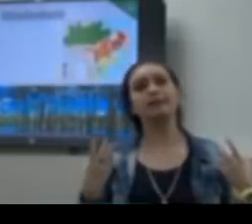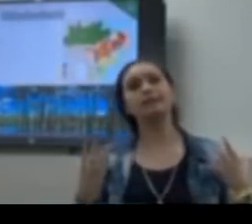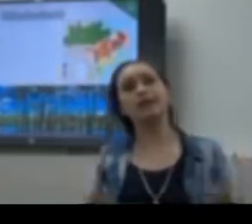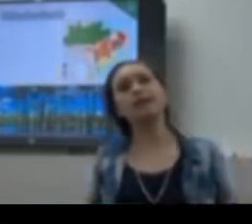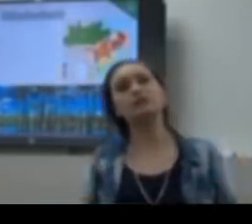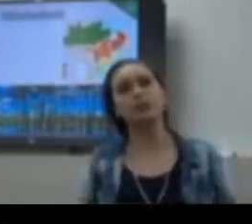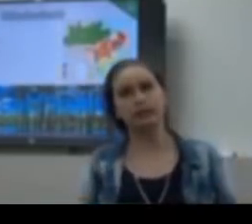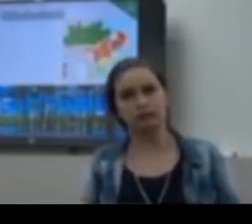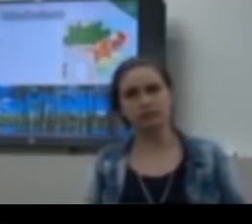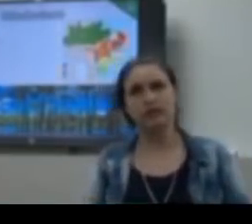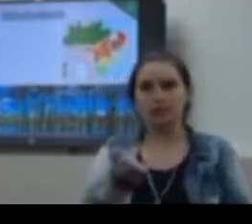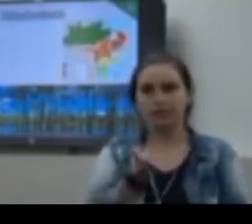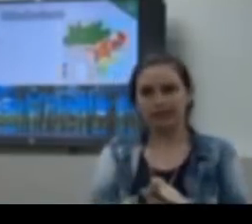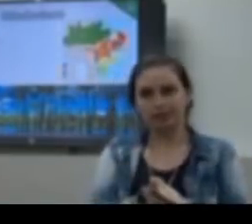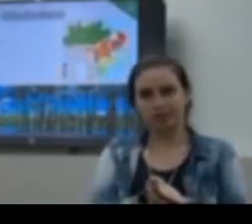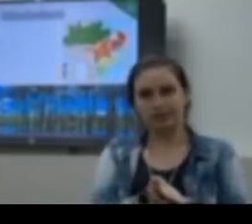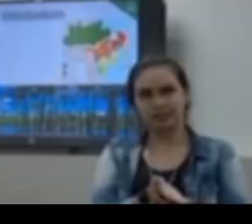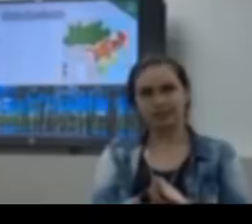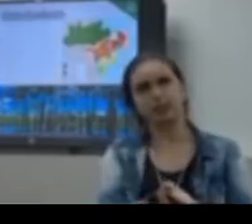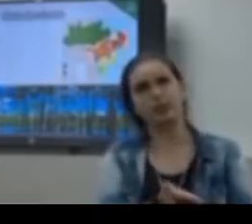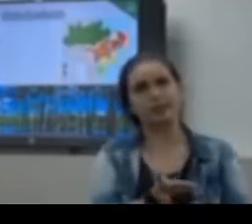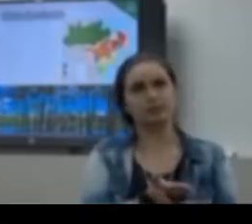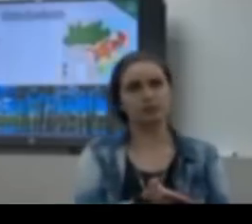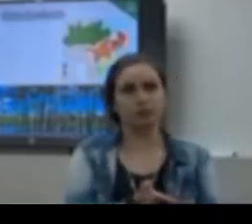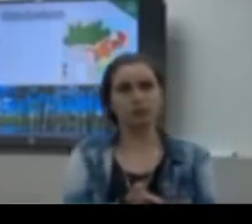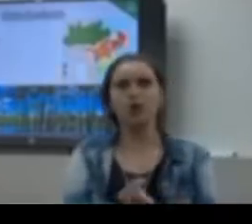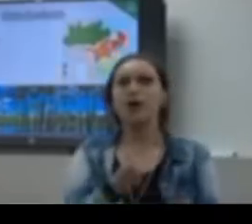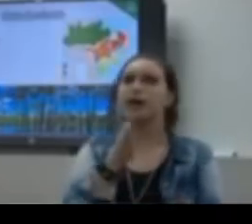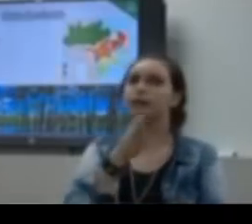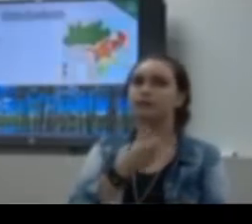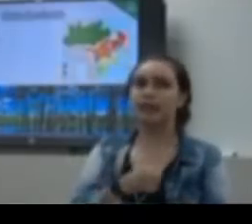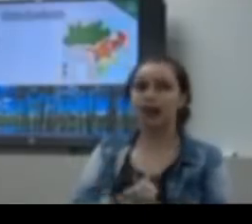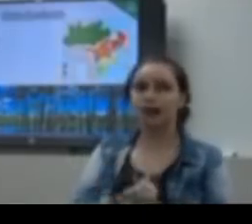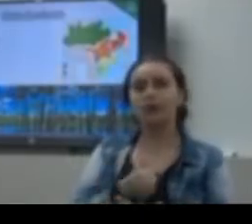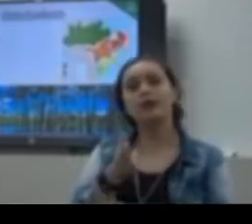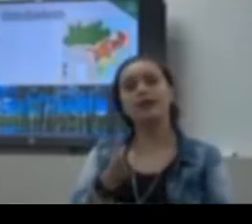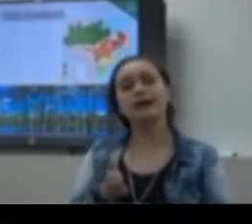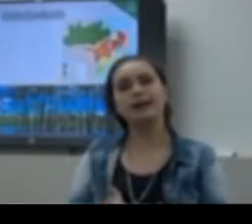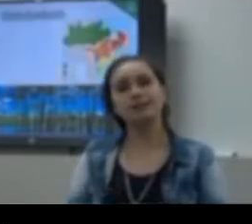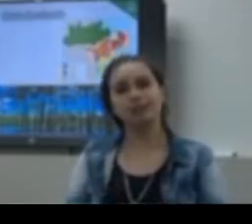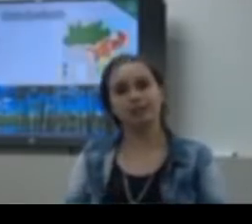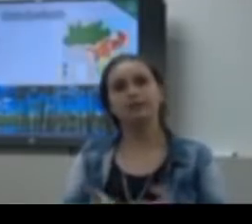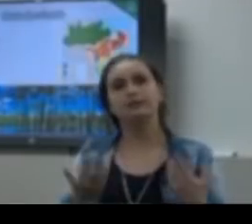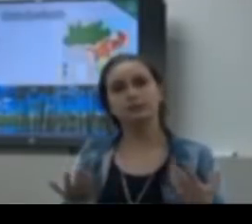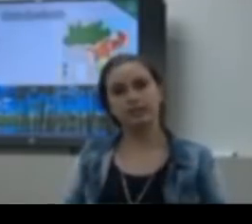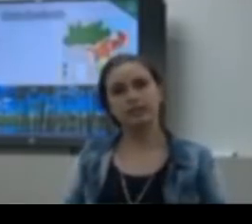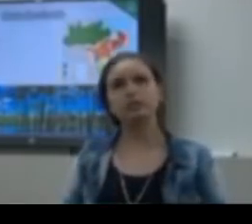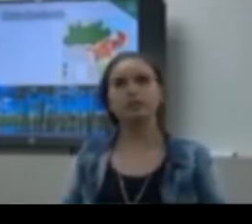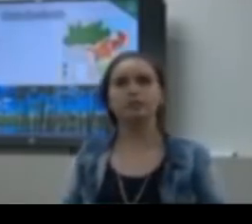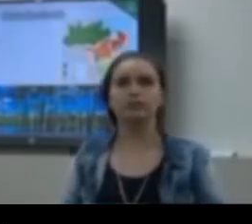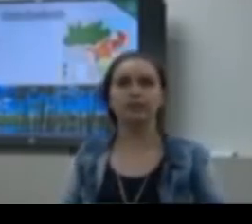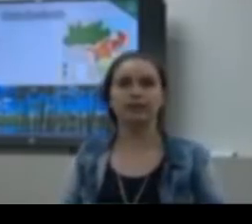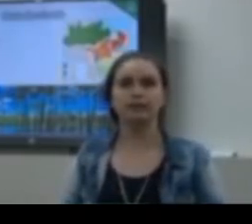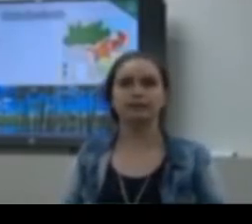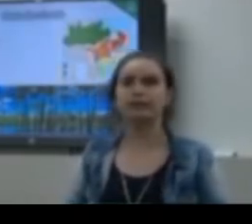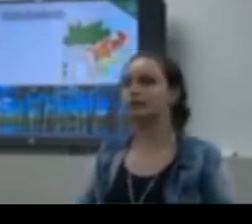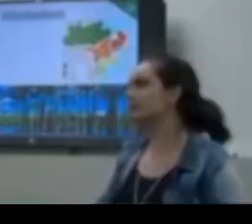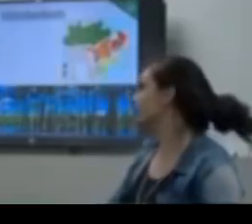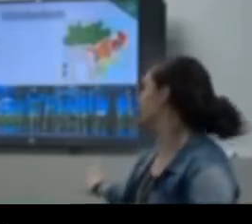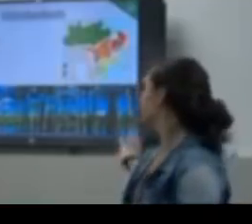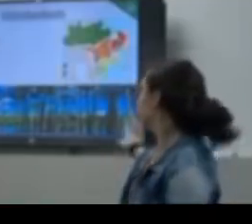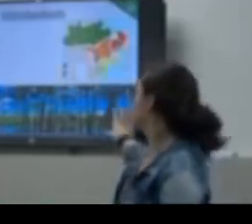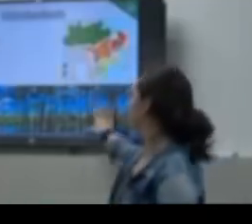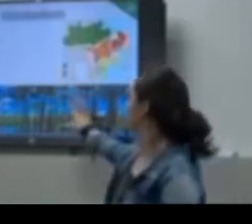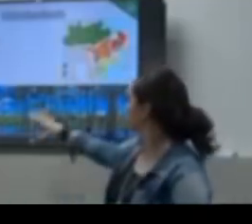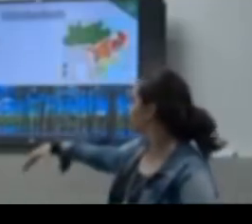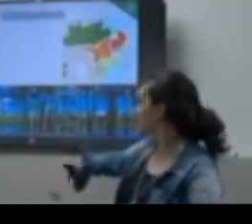transição entre 3 domínios. Ela é uma faixa de transição entre o Amazônico, entre o Cerrado e a Caatinga. Então 3 domínios diferentes, tá?